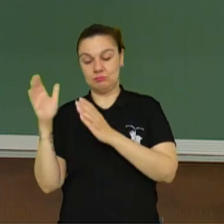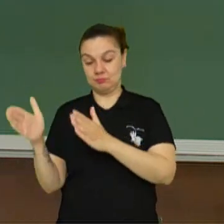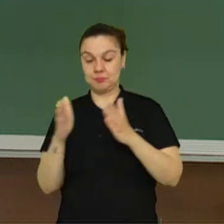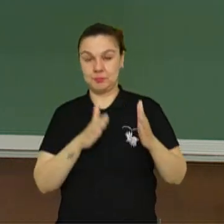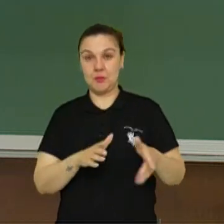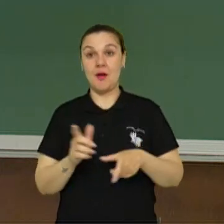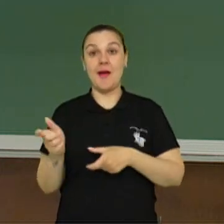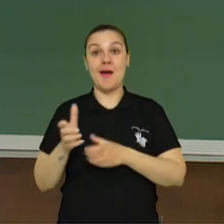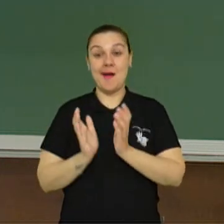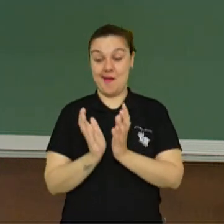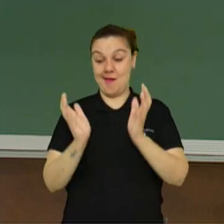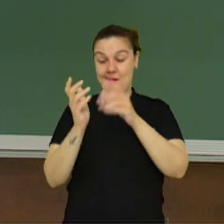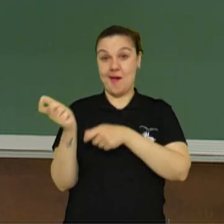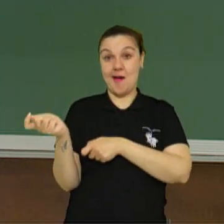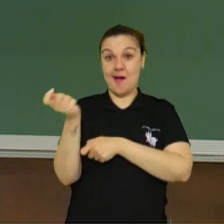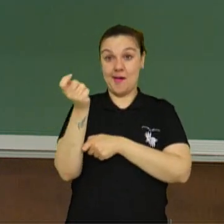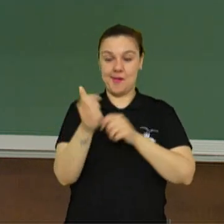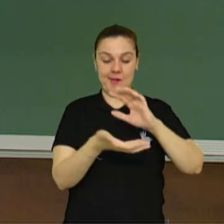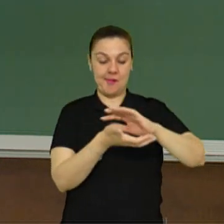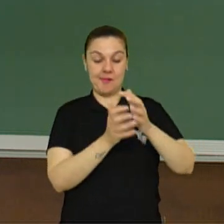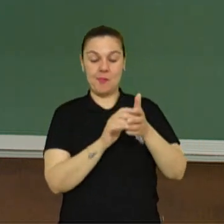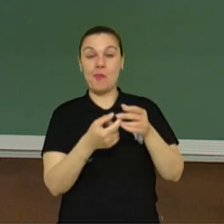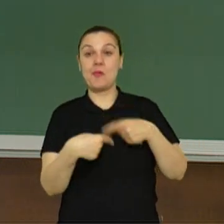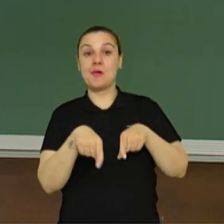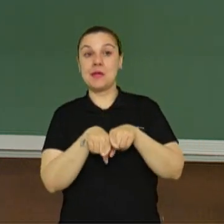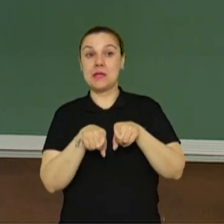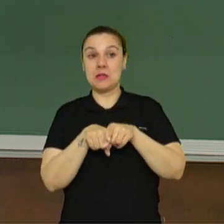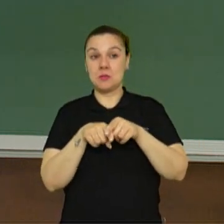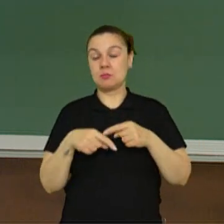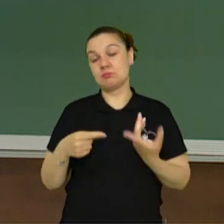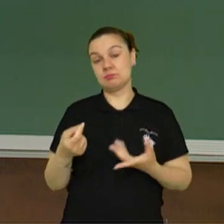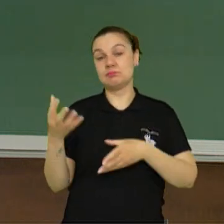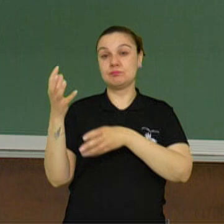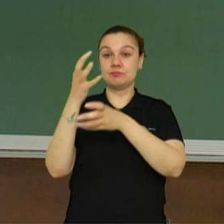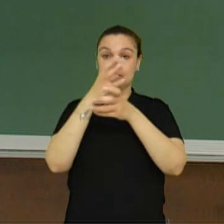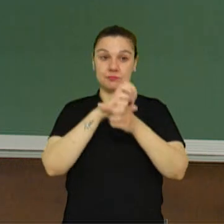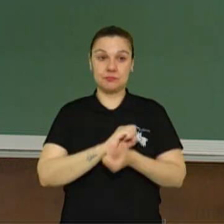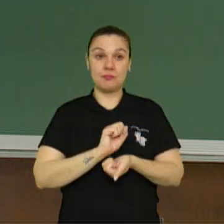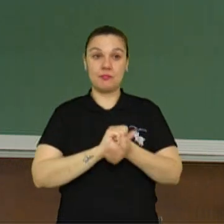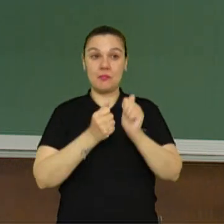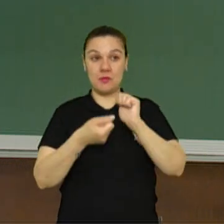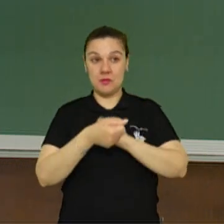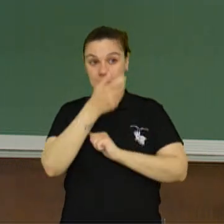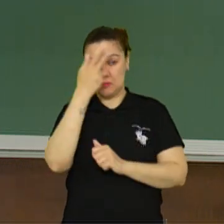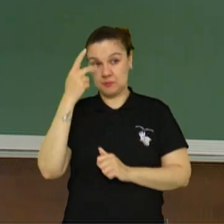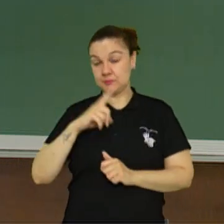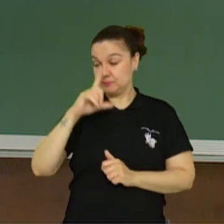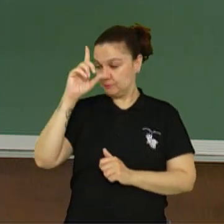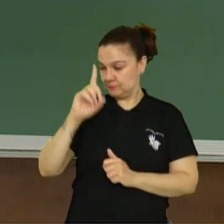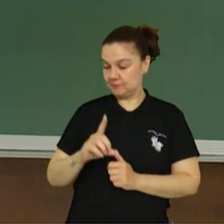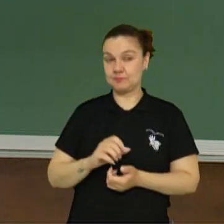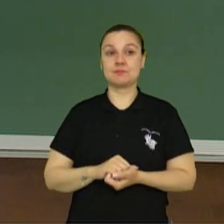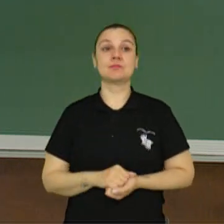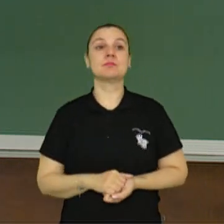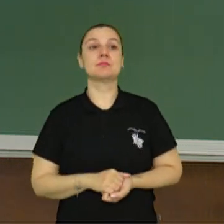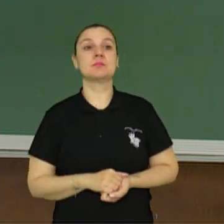e bola, sobre as quadras, a pontuação e adaptações para os deficientes.